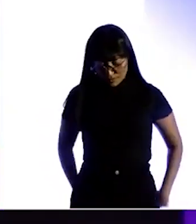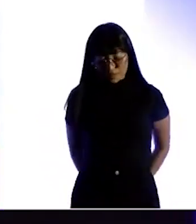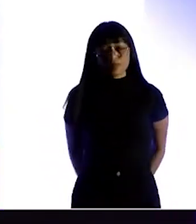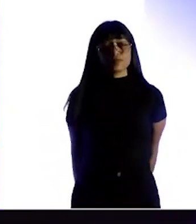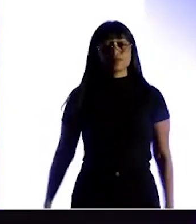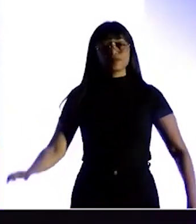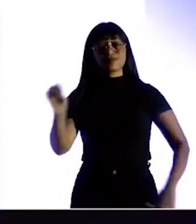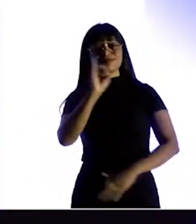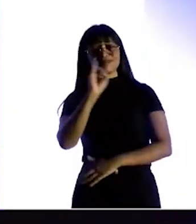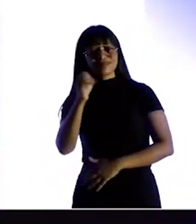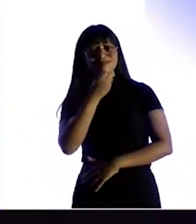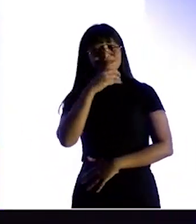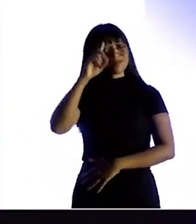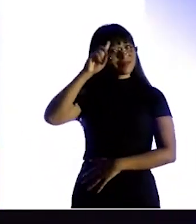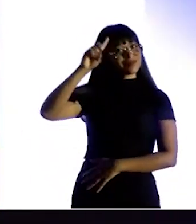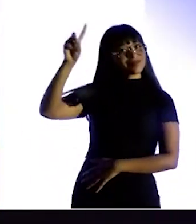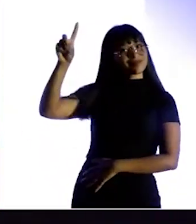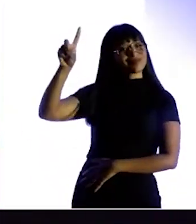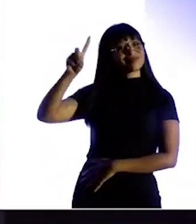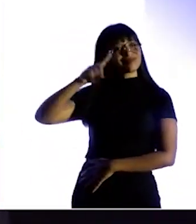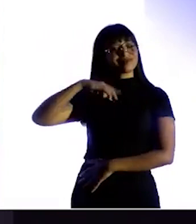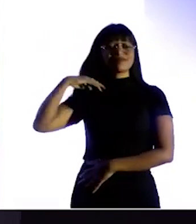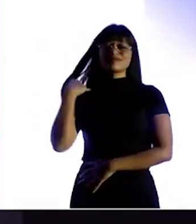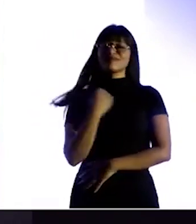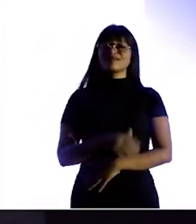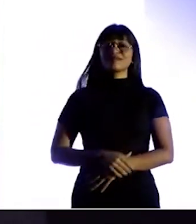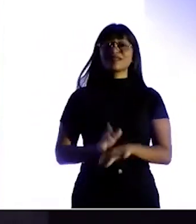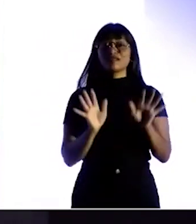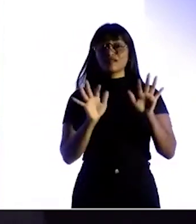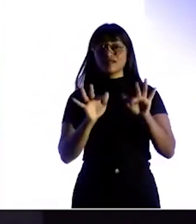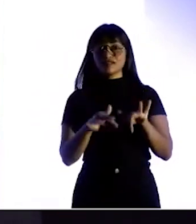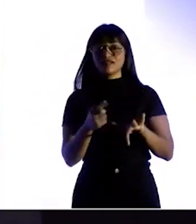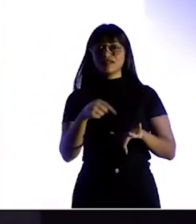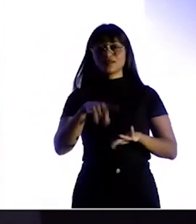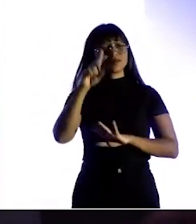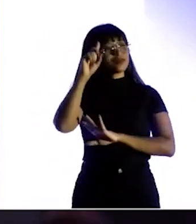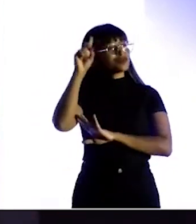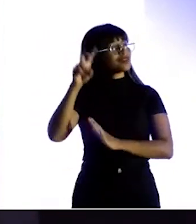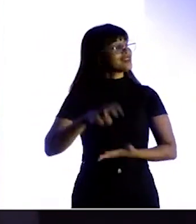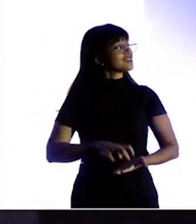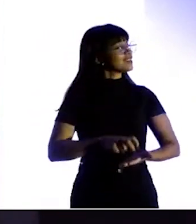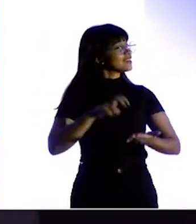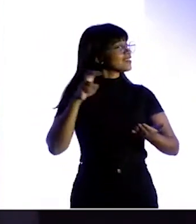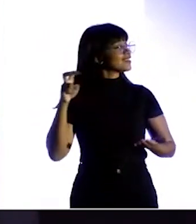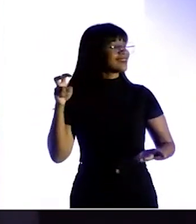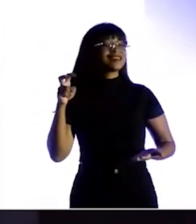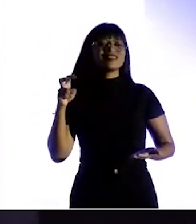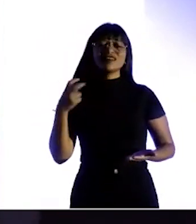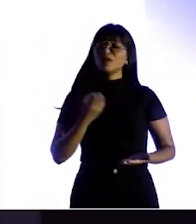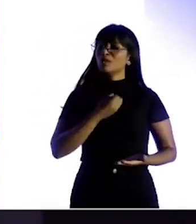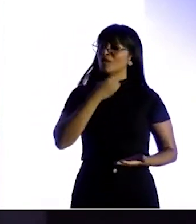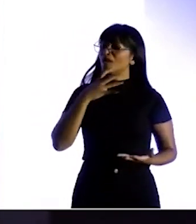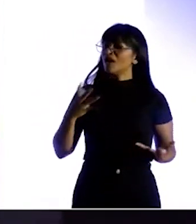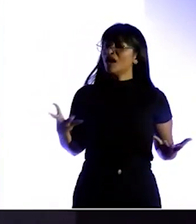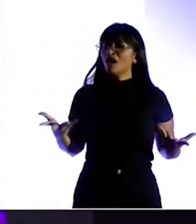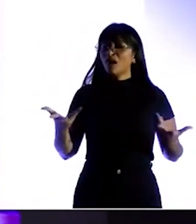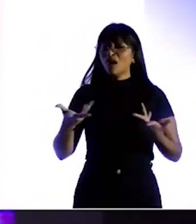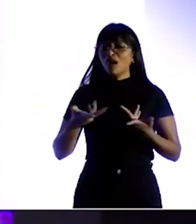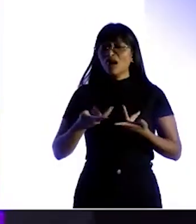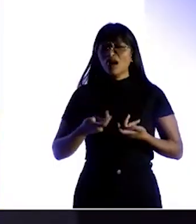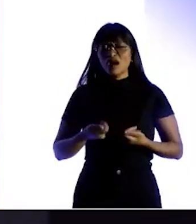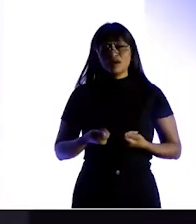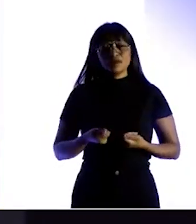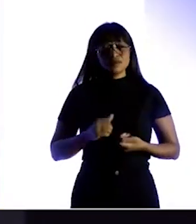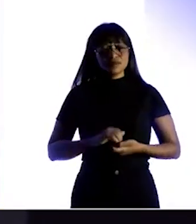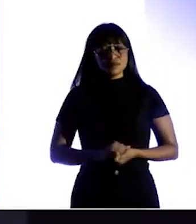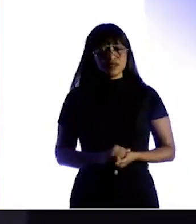Bem, pessoal, bom dia. Finalizando aqui o dia hoje bastante inspirador. Como